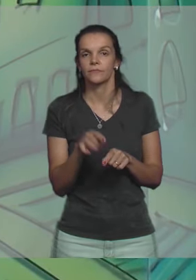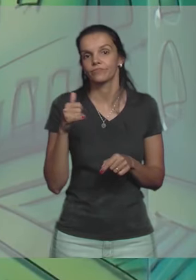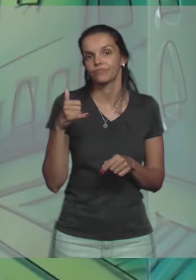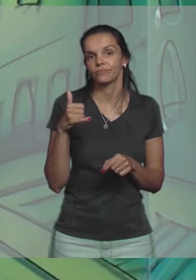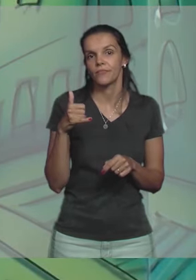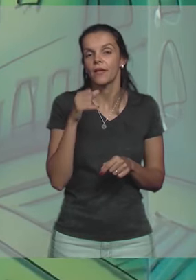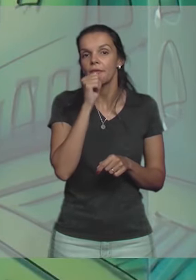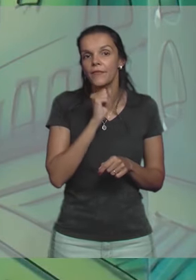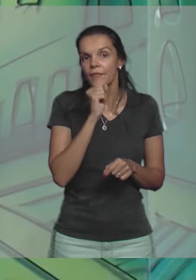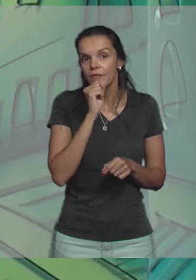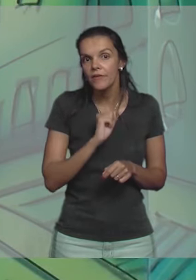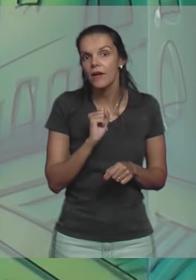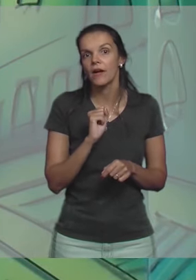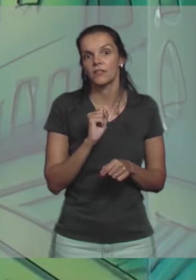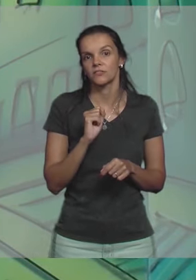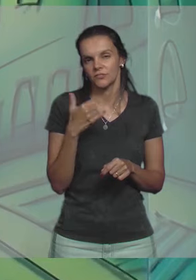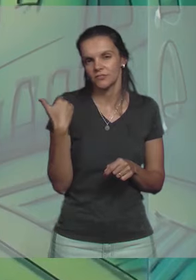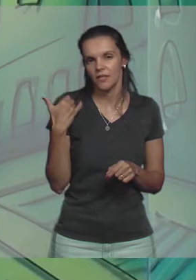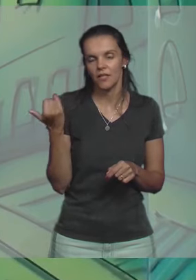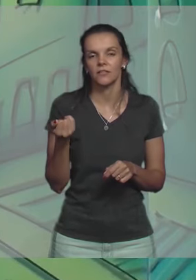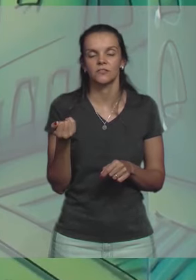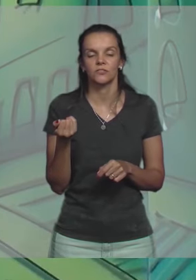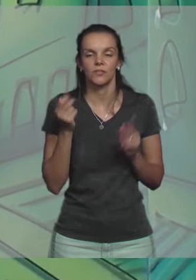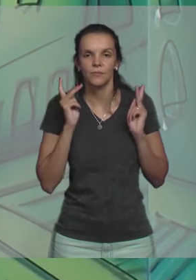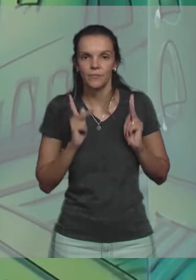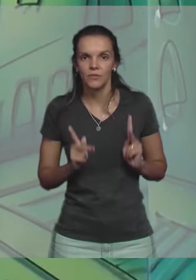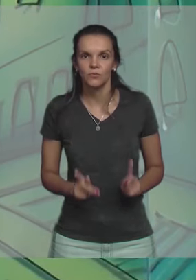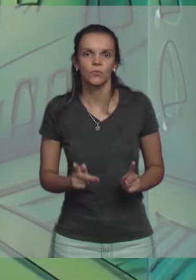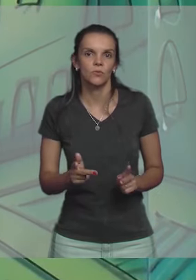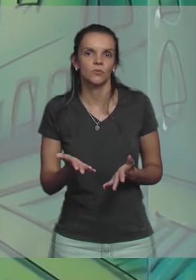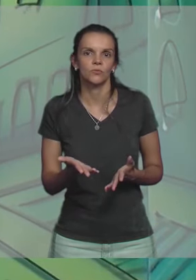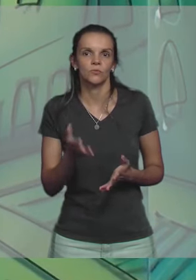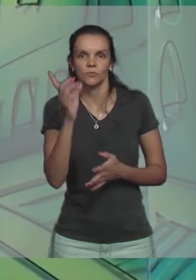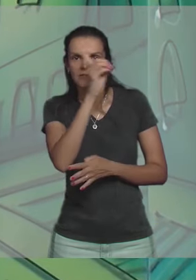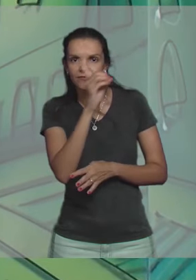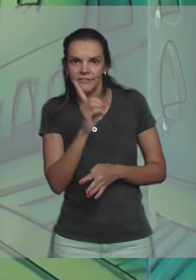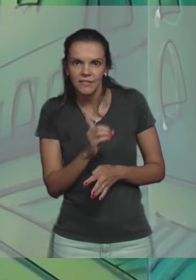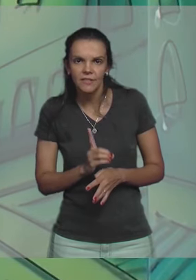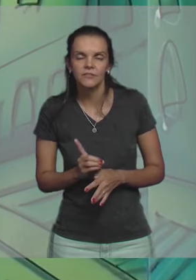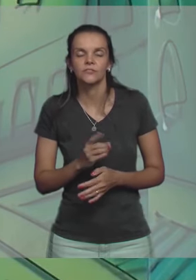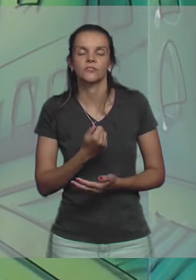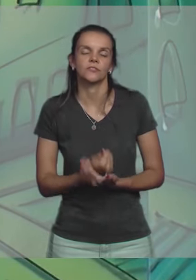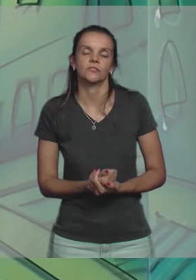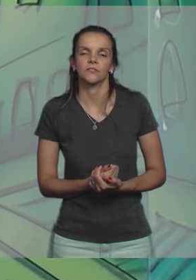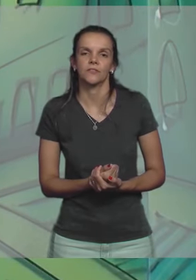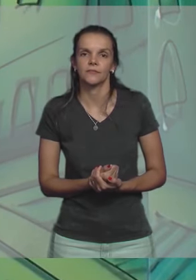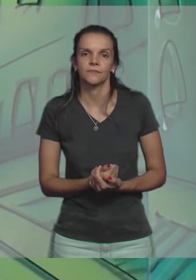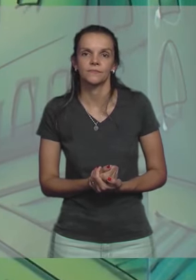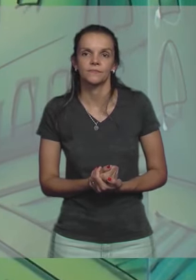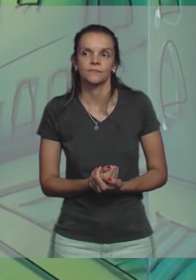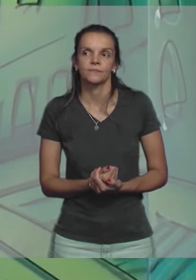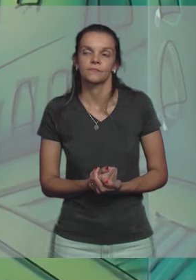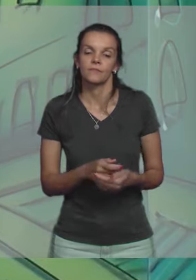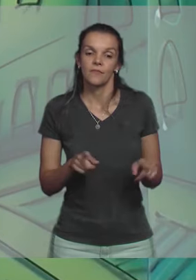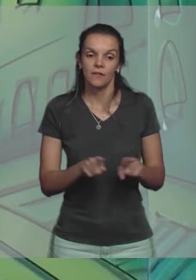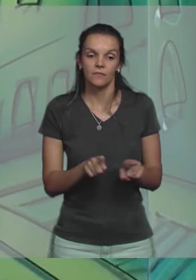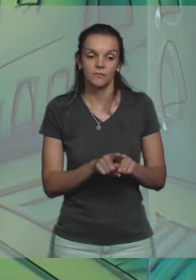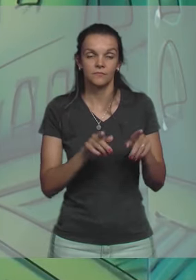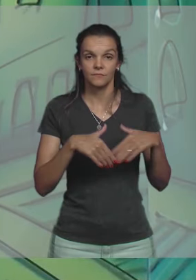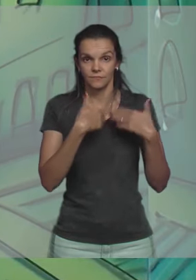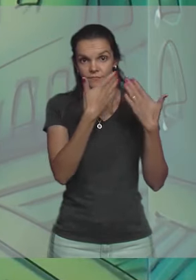de pessoas com deficiências físicas, né? Por exemplo, cadeirantes, né? Então, mais do que